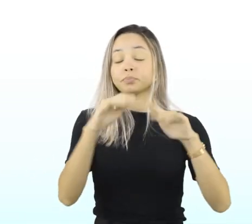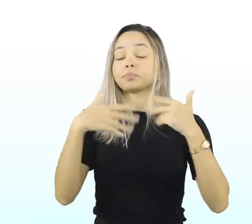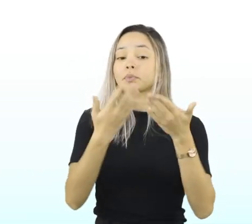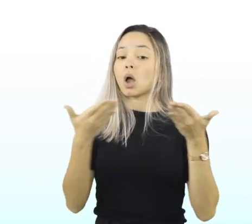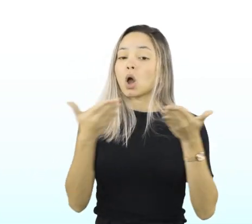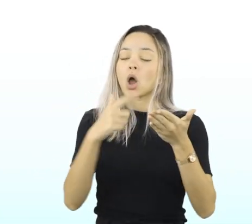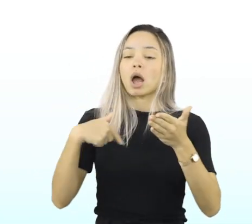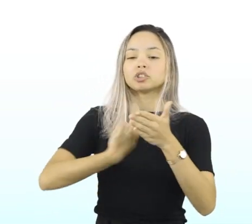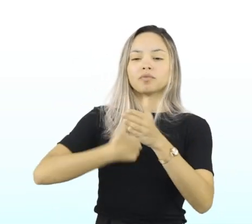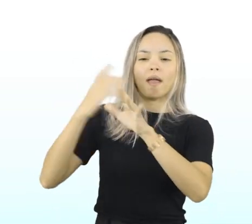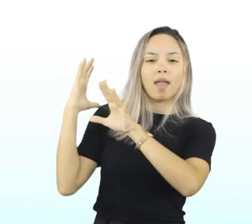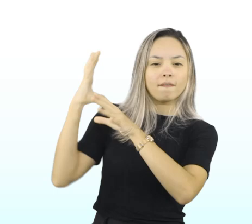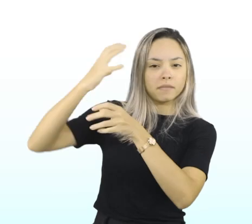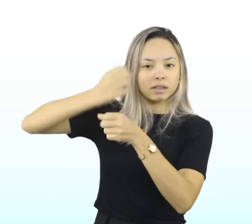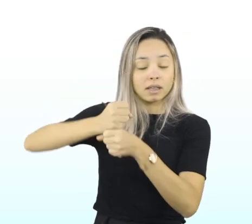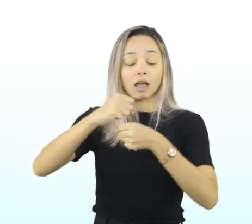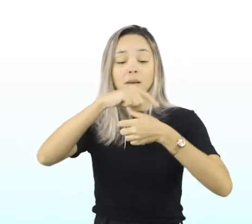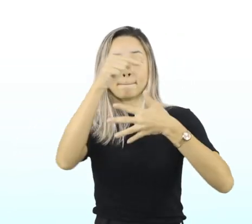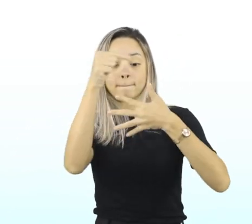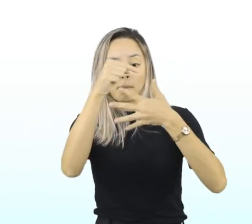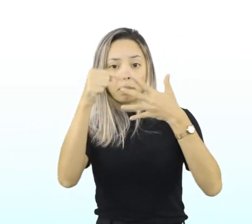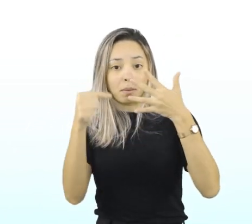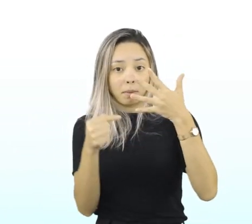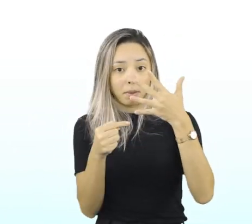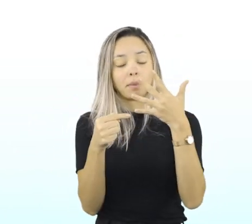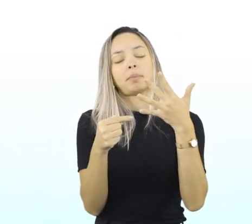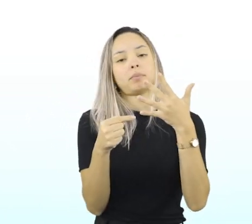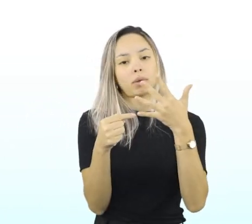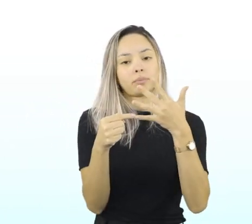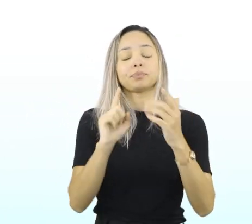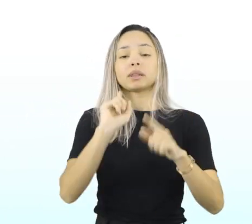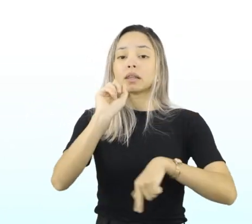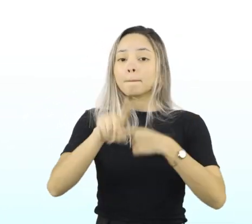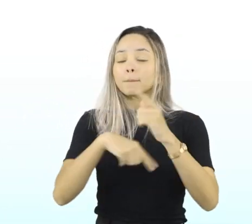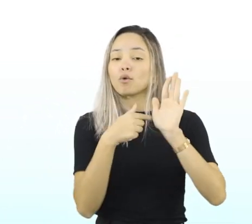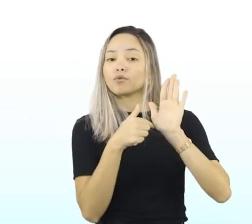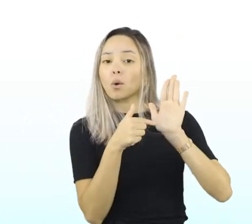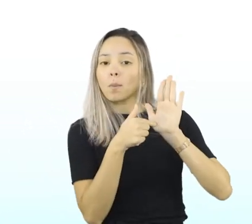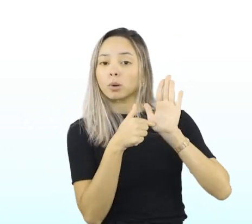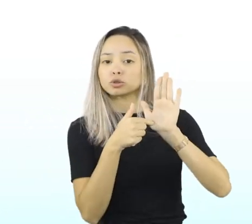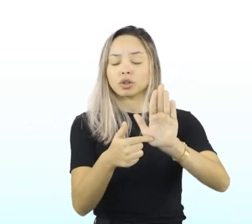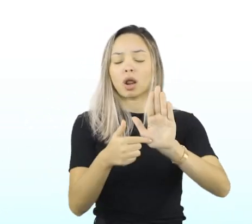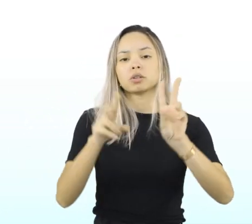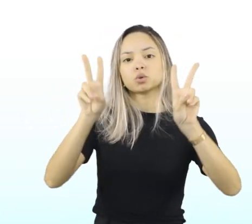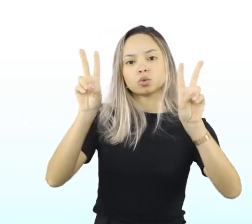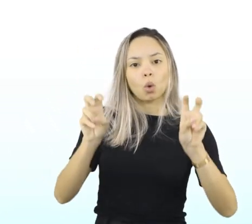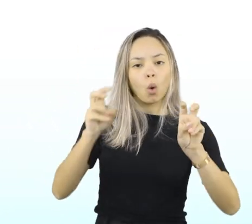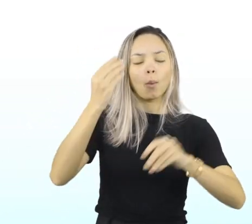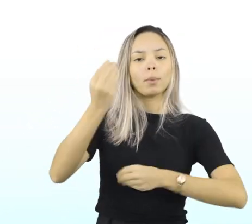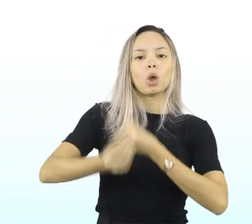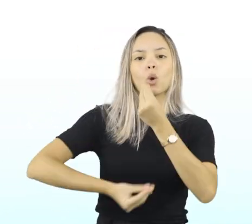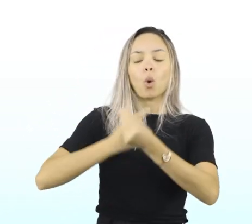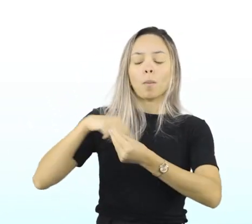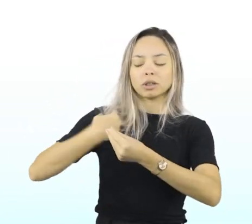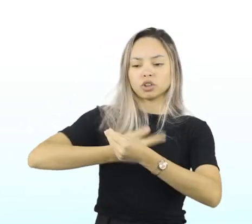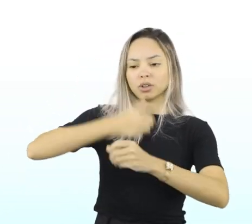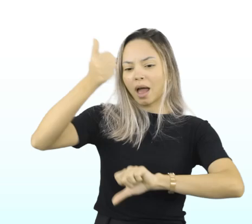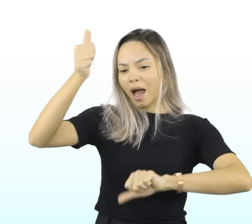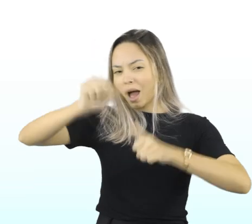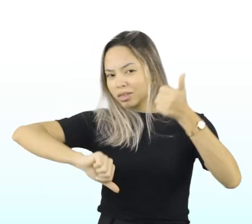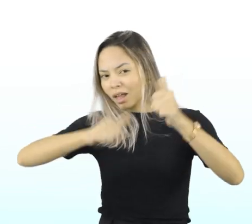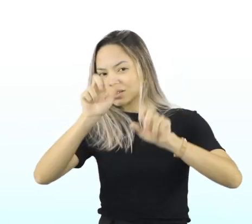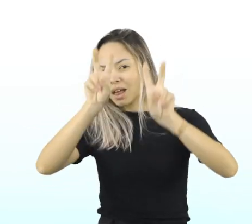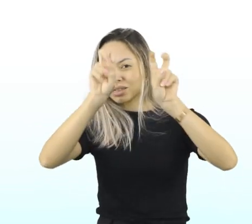vamos dar uma olhada, vamos dar uma revisada nas 5 competências, tá? Depois aqui eu vou mostrar a questão de como